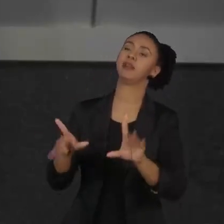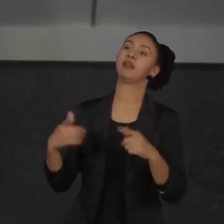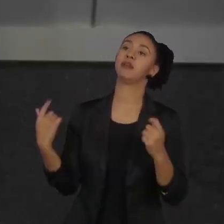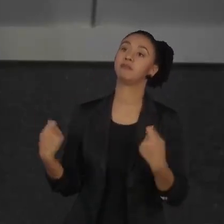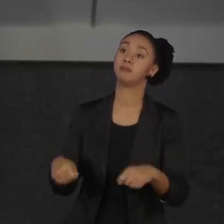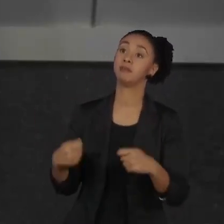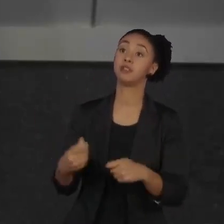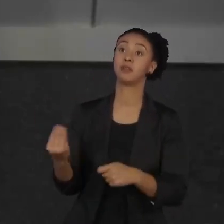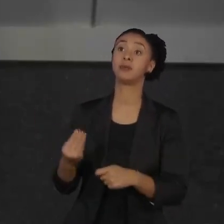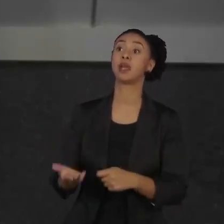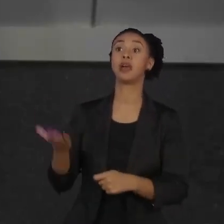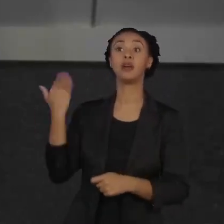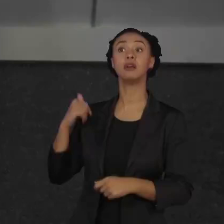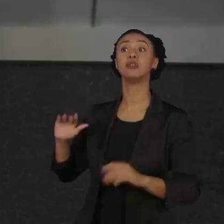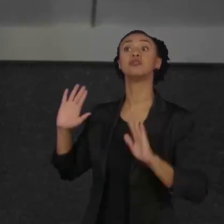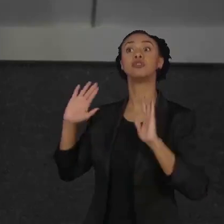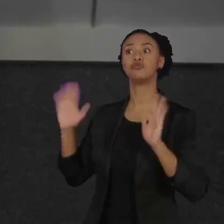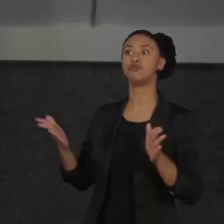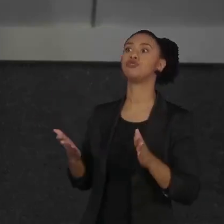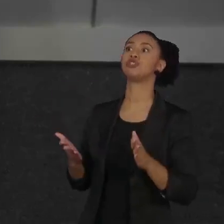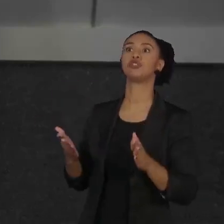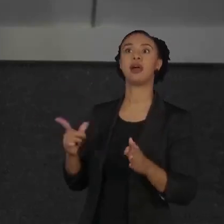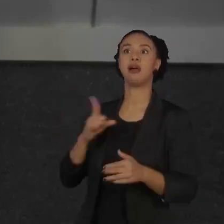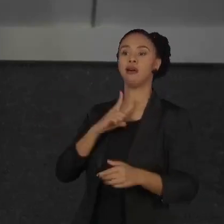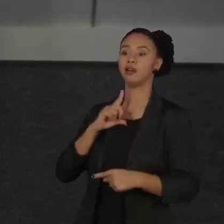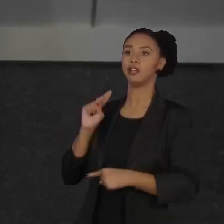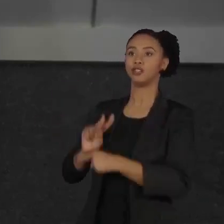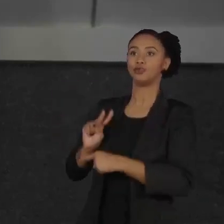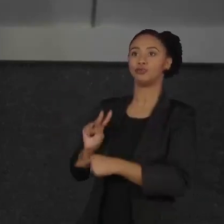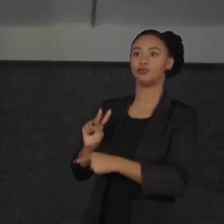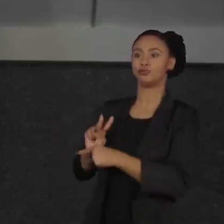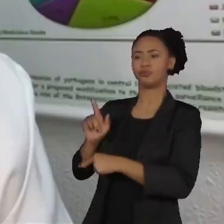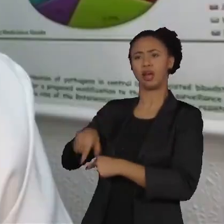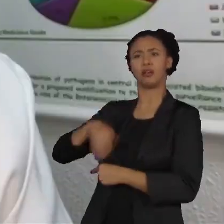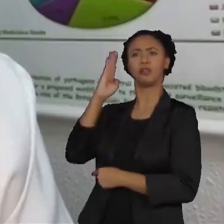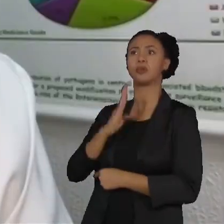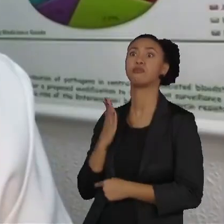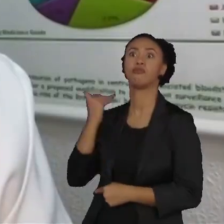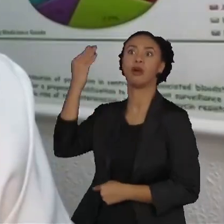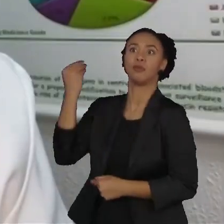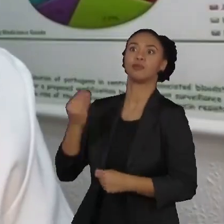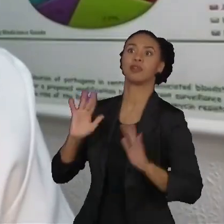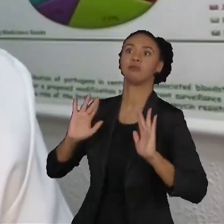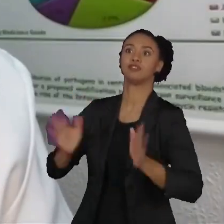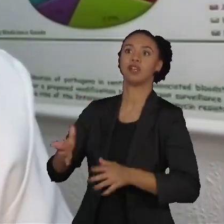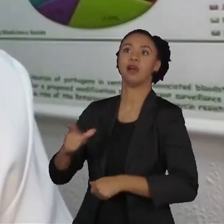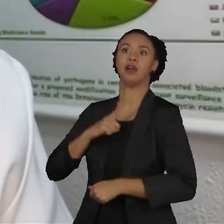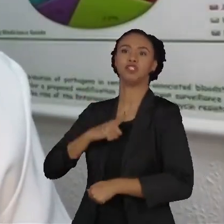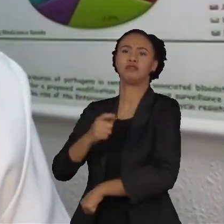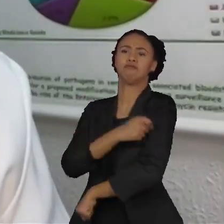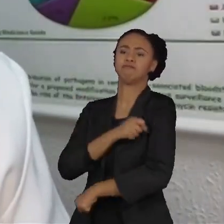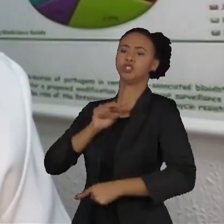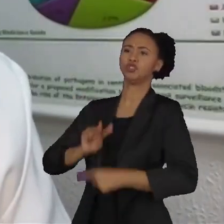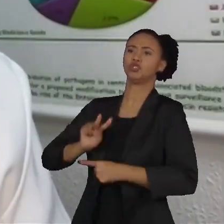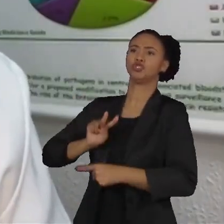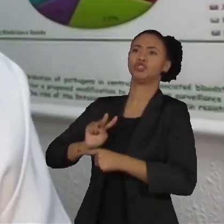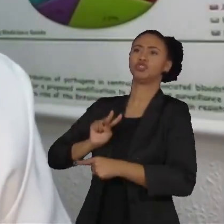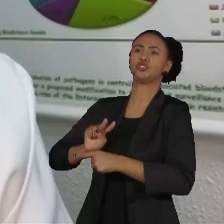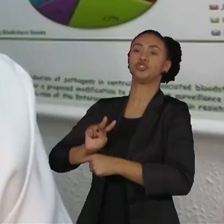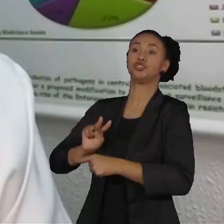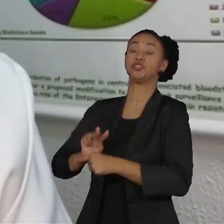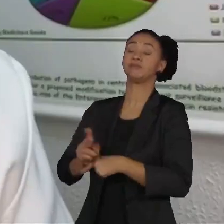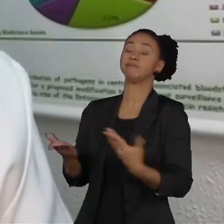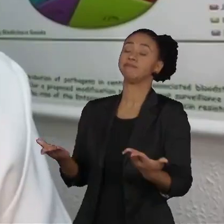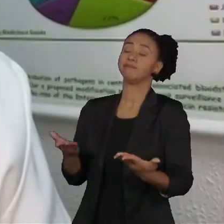gente atinja um patamar maior, como é a tradição do país, como é a tradição do Brasil, ter ótimos índices de